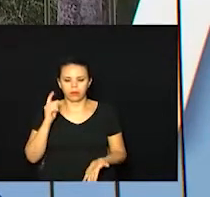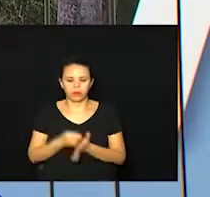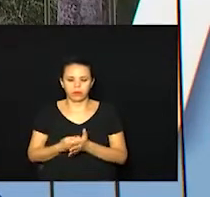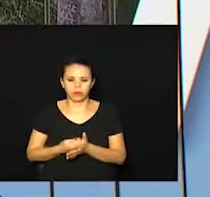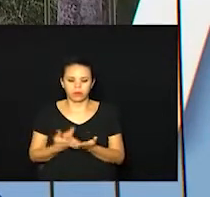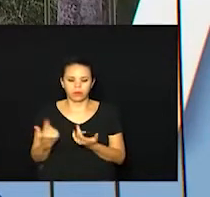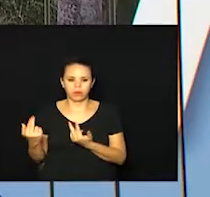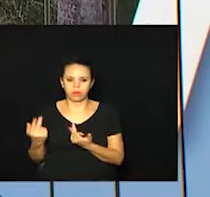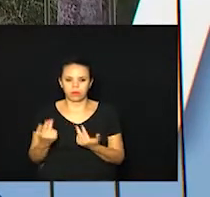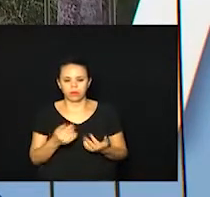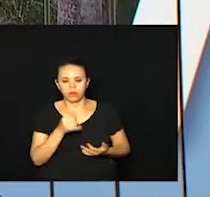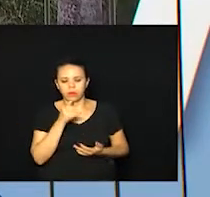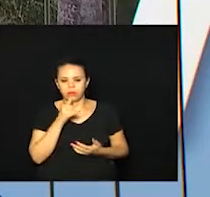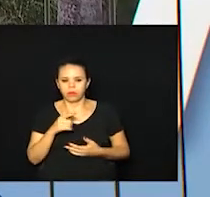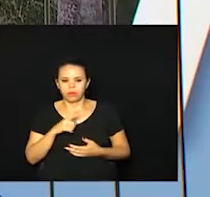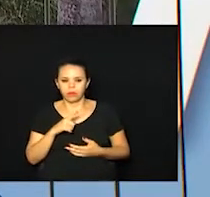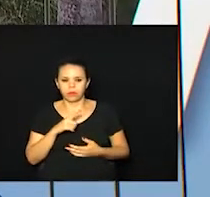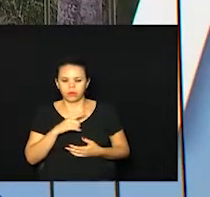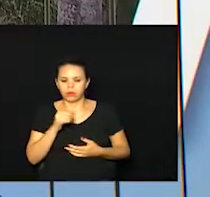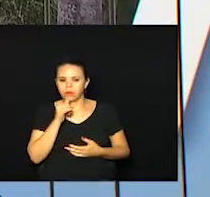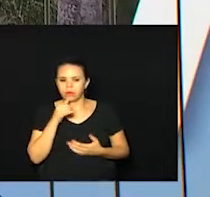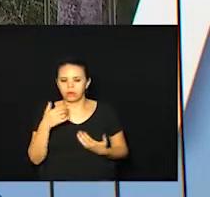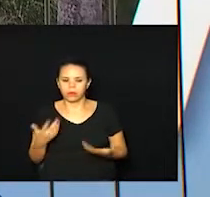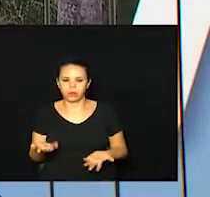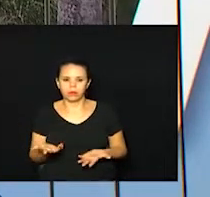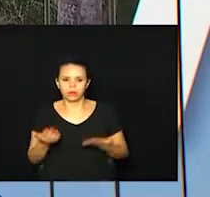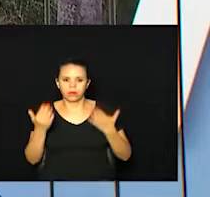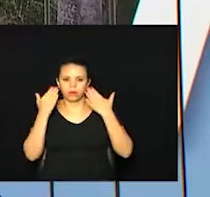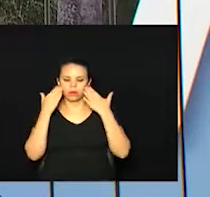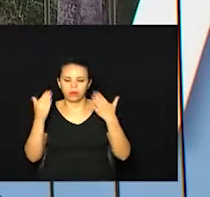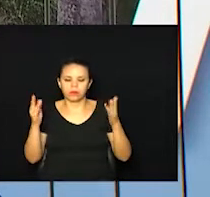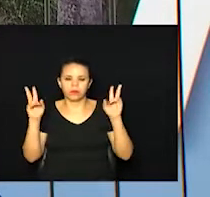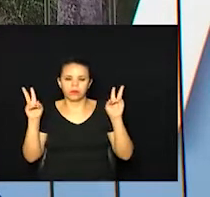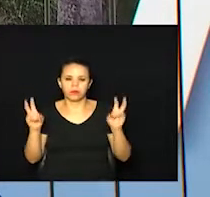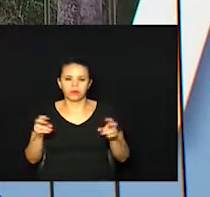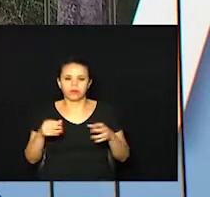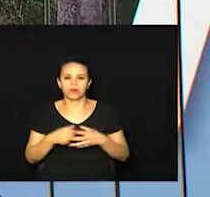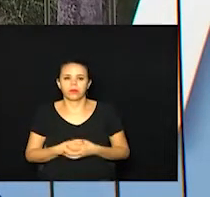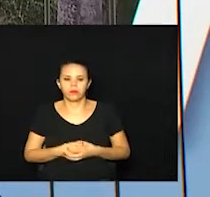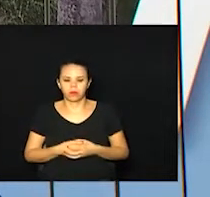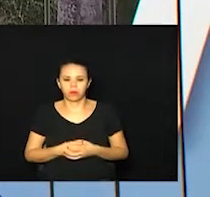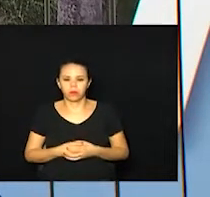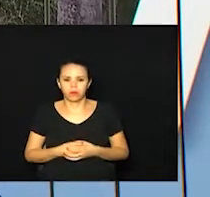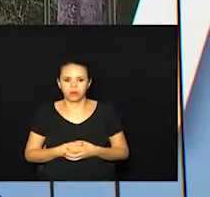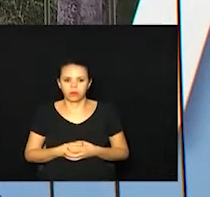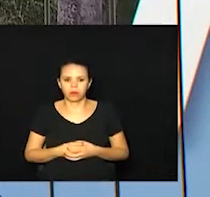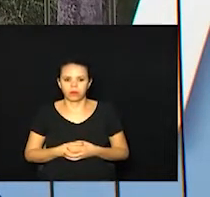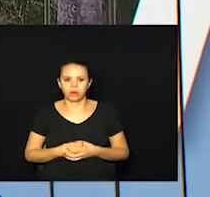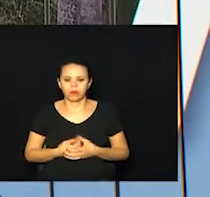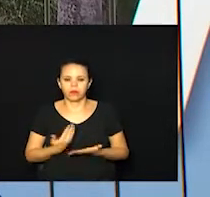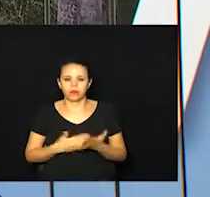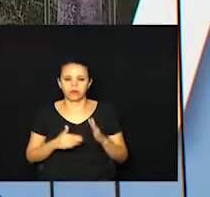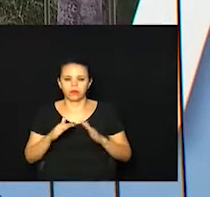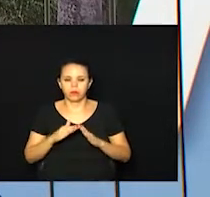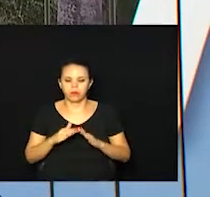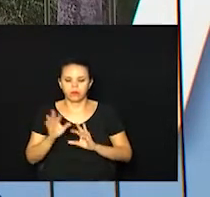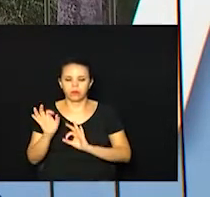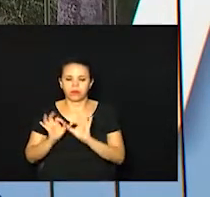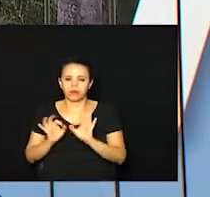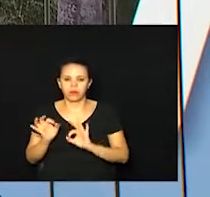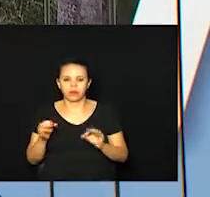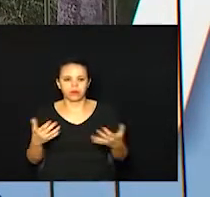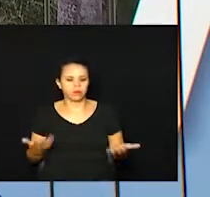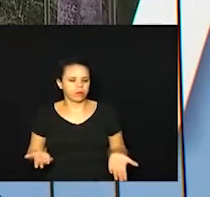como essa. Eu tenho, por exemplo, diante dessa questão que é dita, as escolas estão